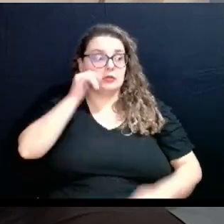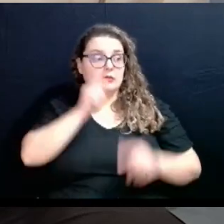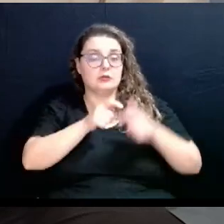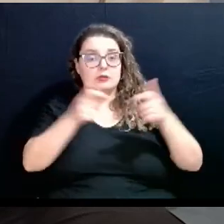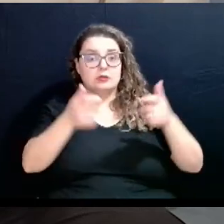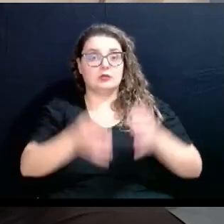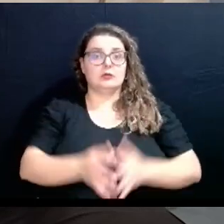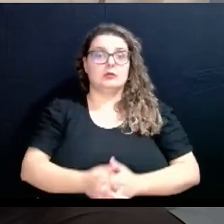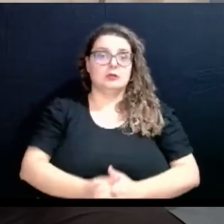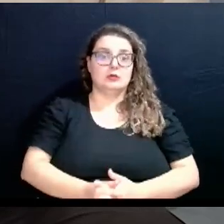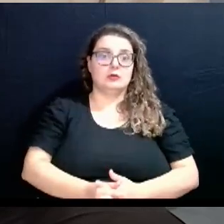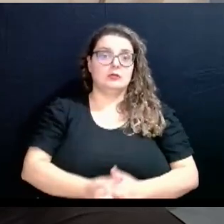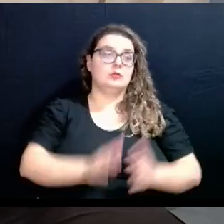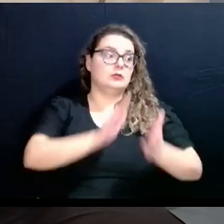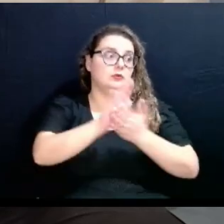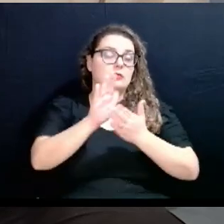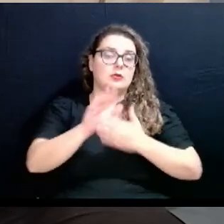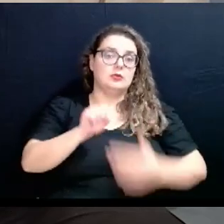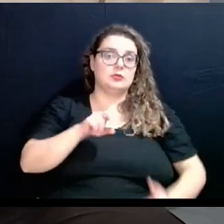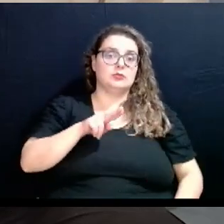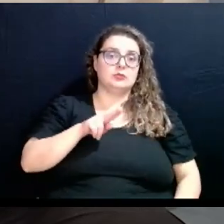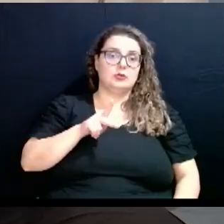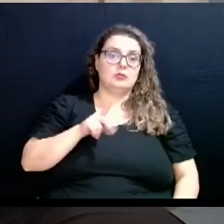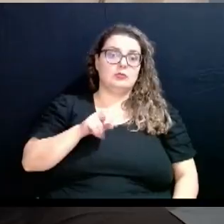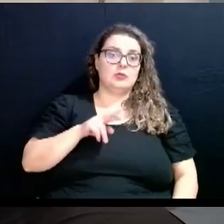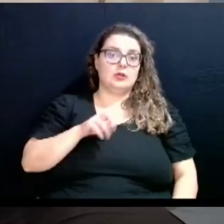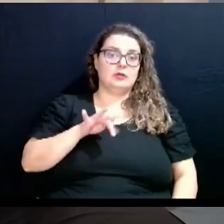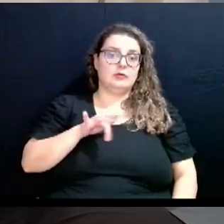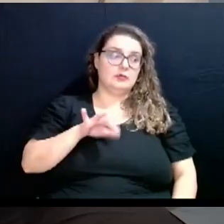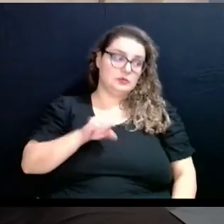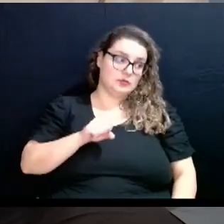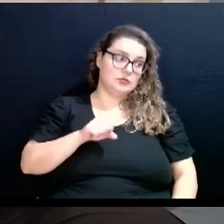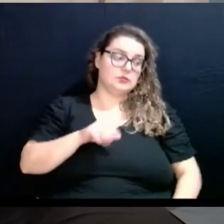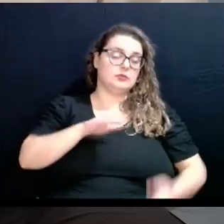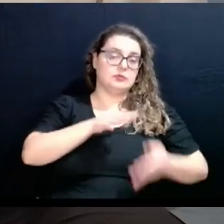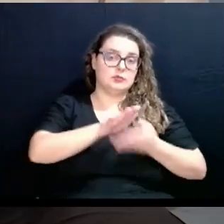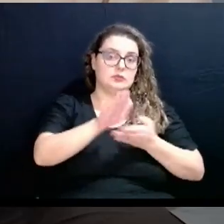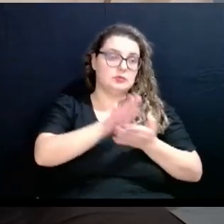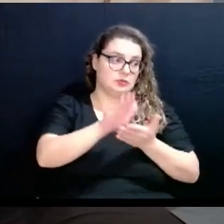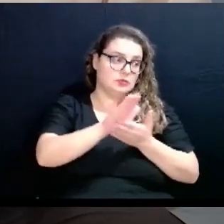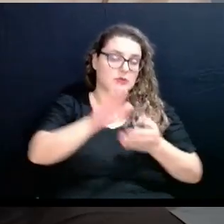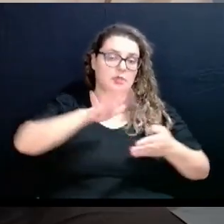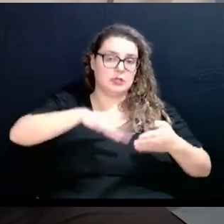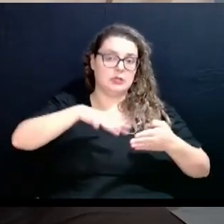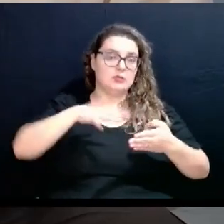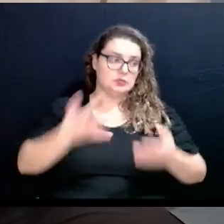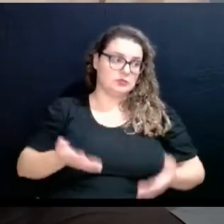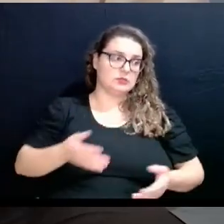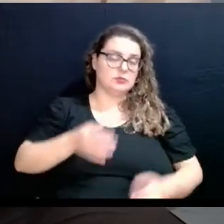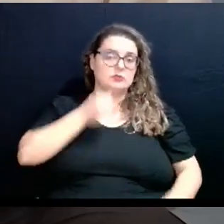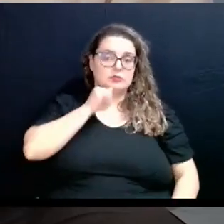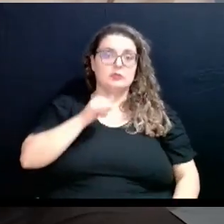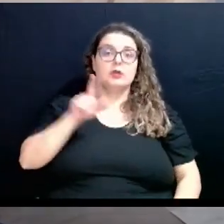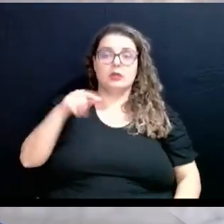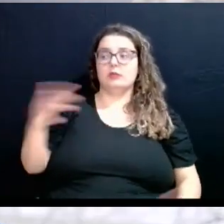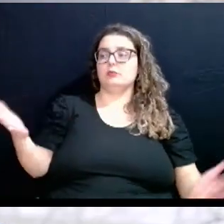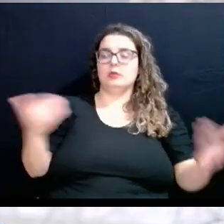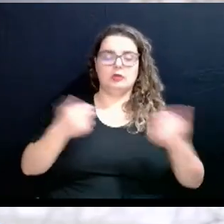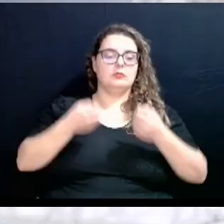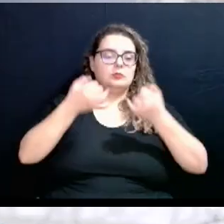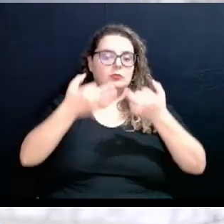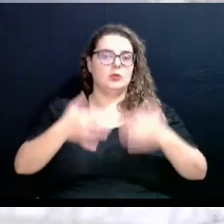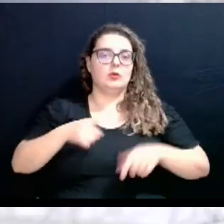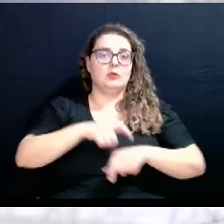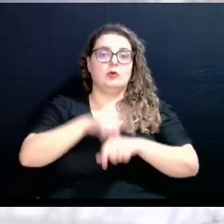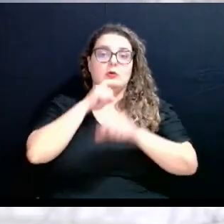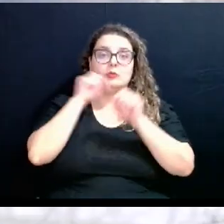ao máximo gastos supérfluos da questão da conta de luz, né? Sim, é sempre bom chamar todo mundo, explicar,